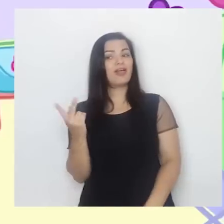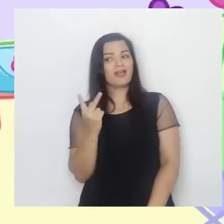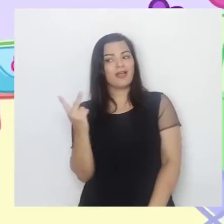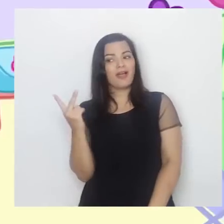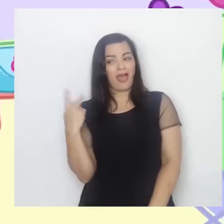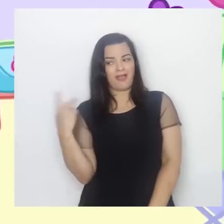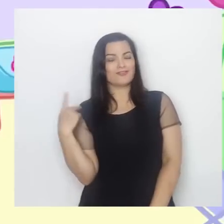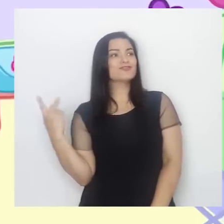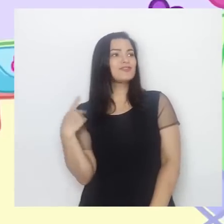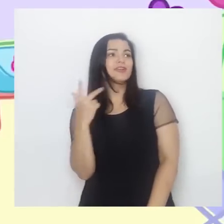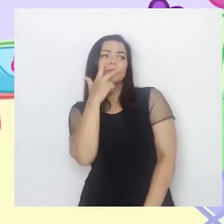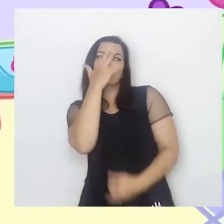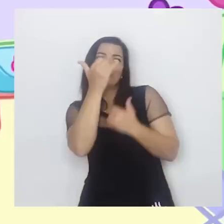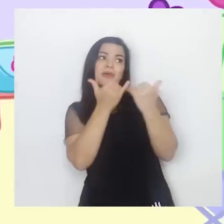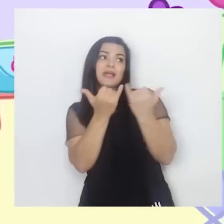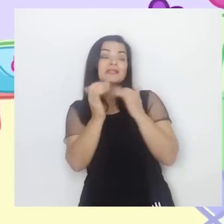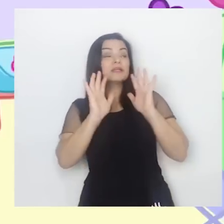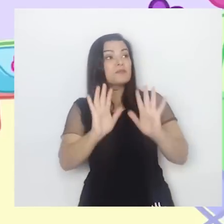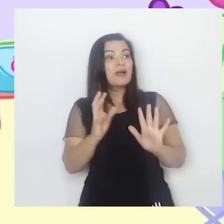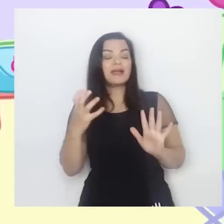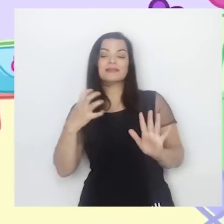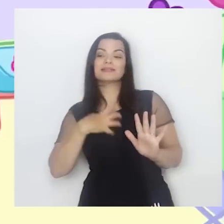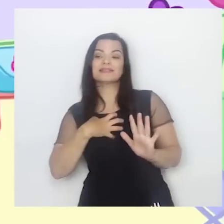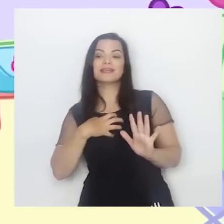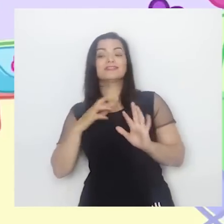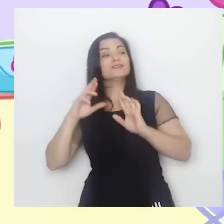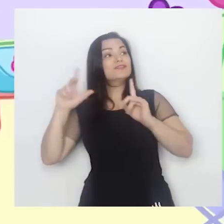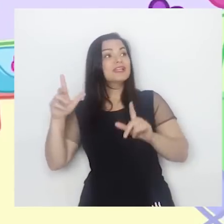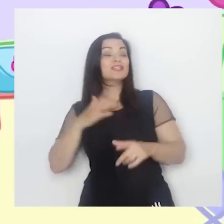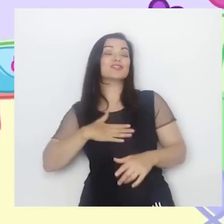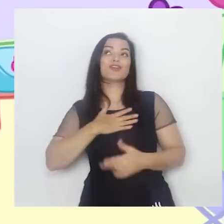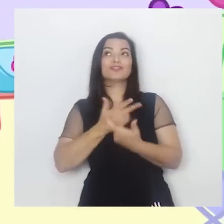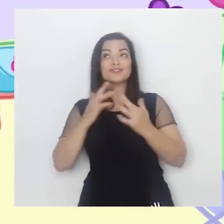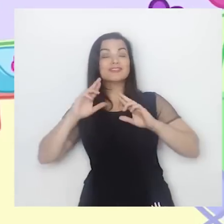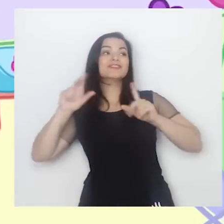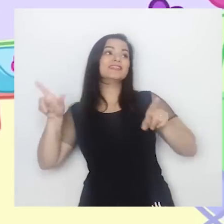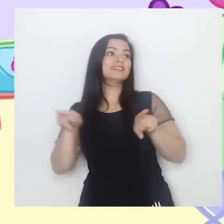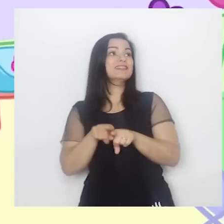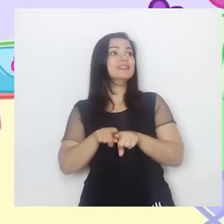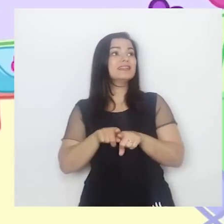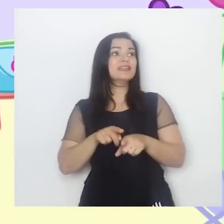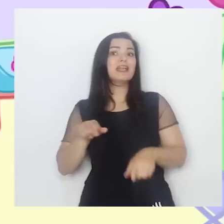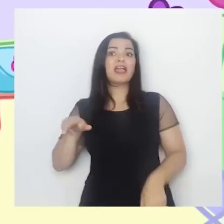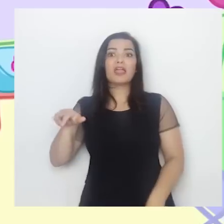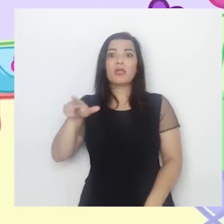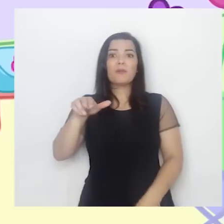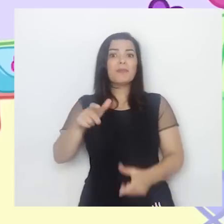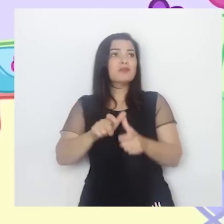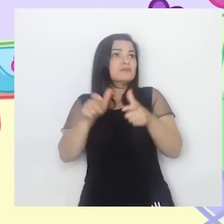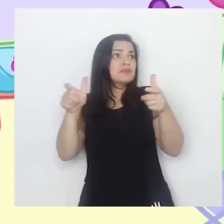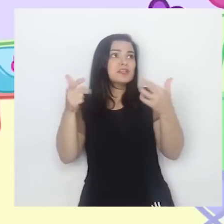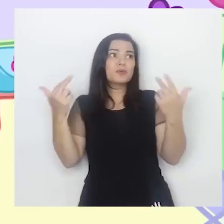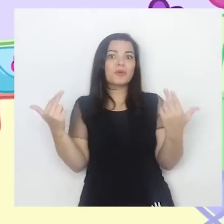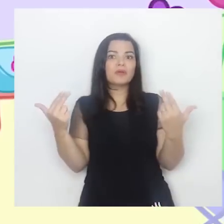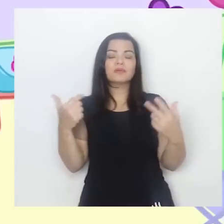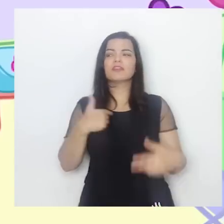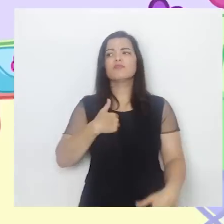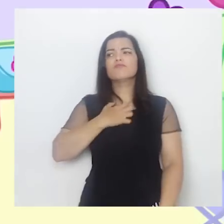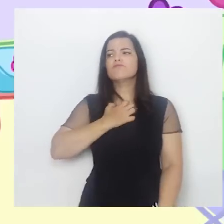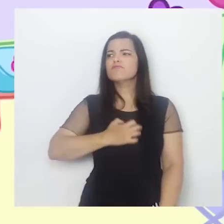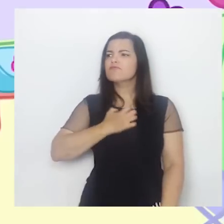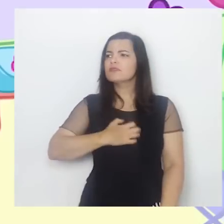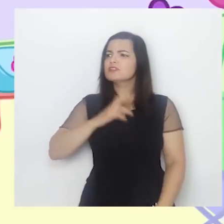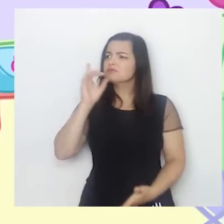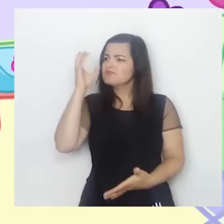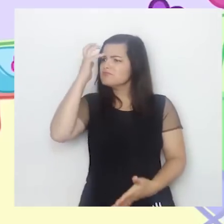é diferente. E gosta de coisas diferentes como todos os irmãos. Eu fico muito brava quando acham que a